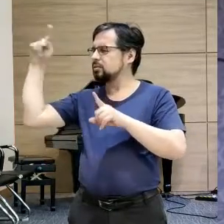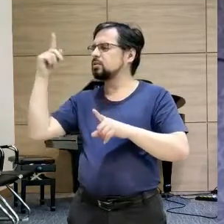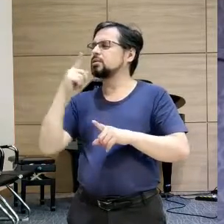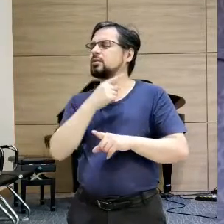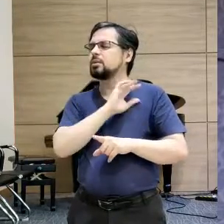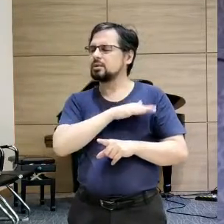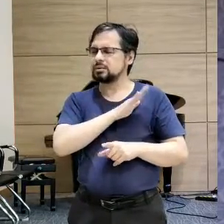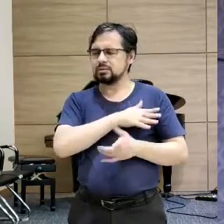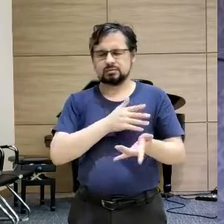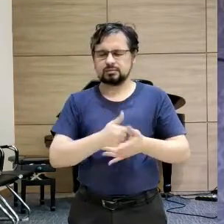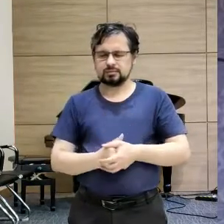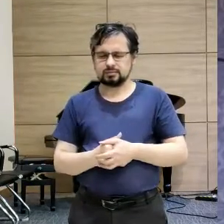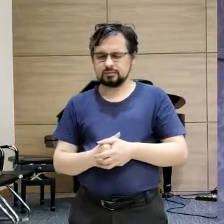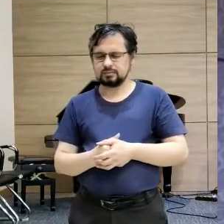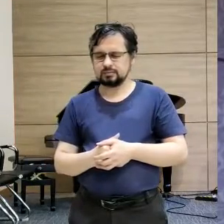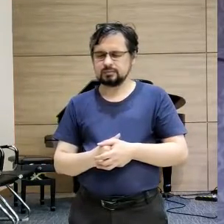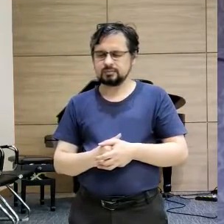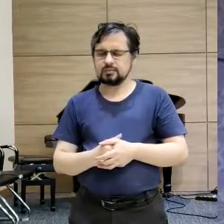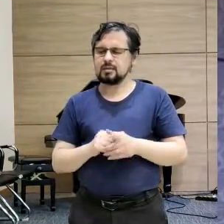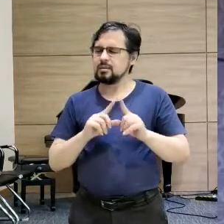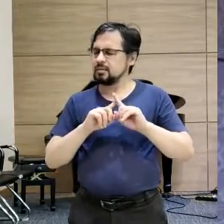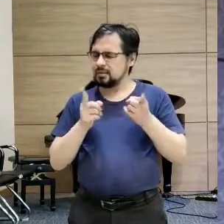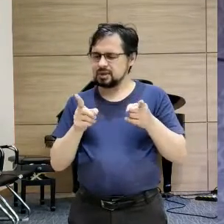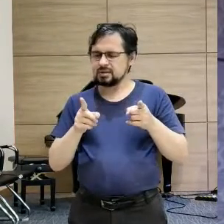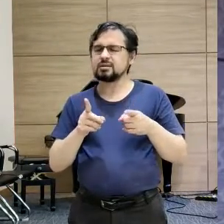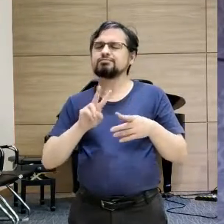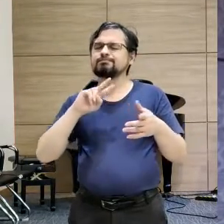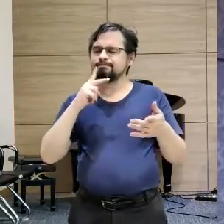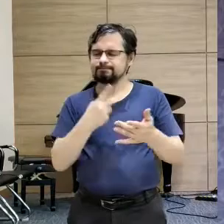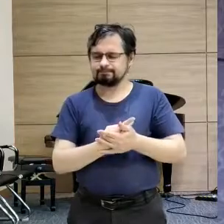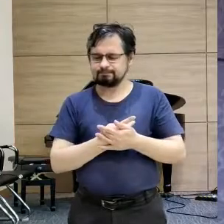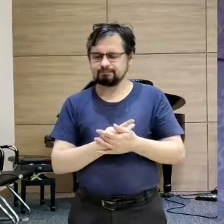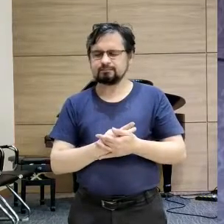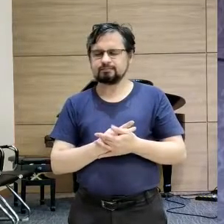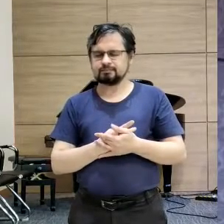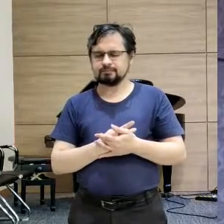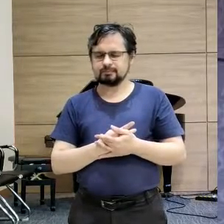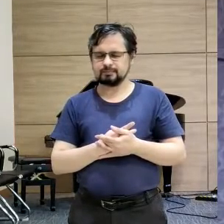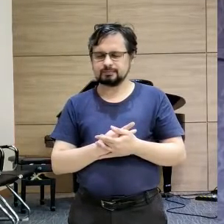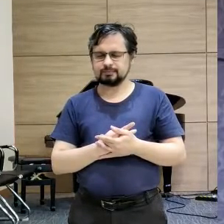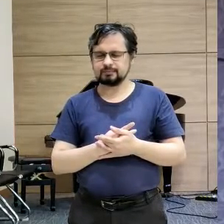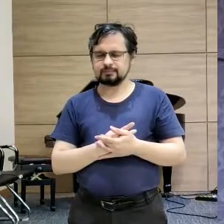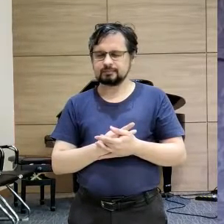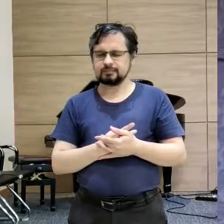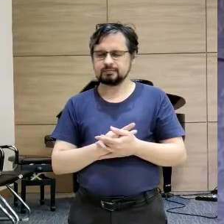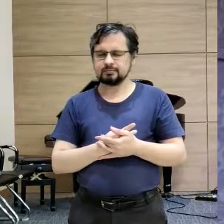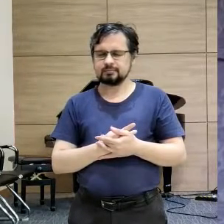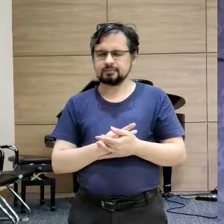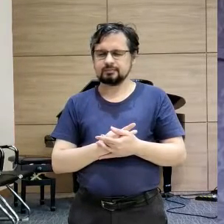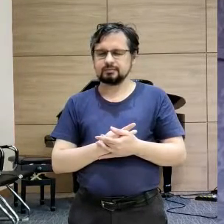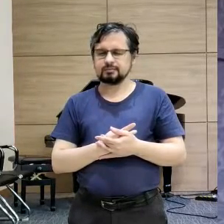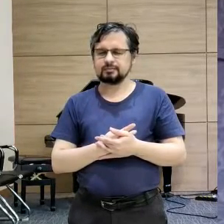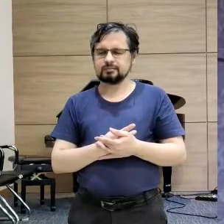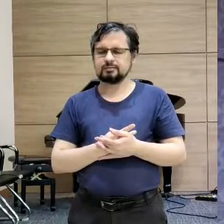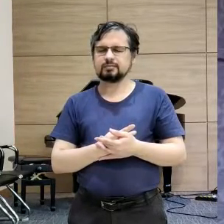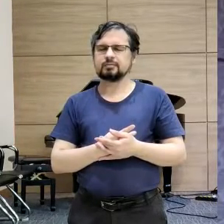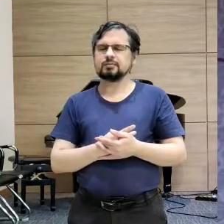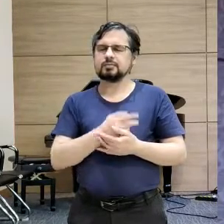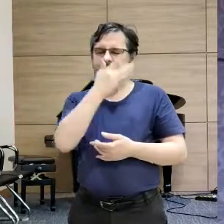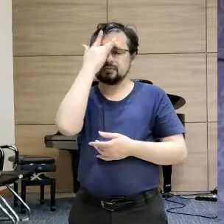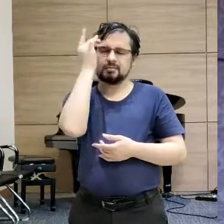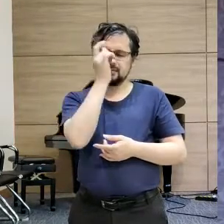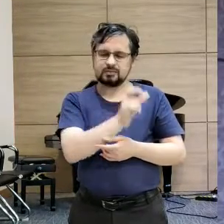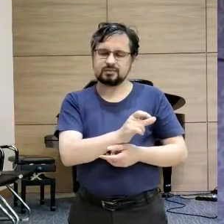assim era passivo de pecado. Ele era alguém que poderia cair